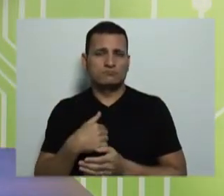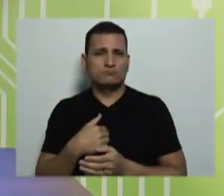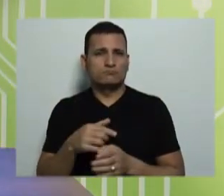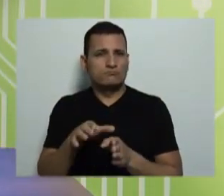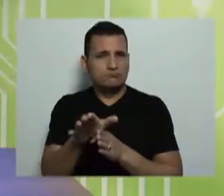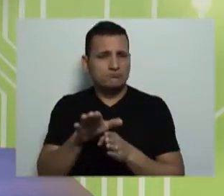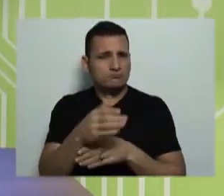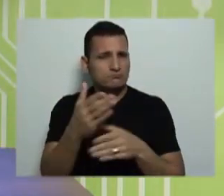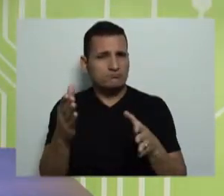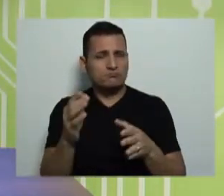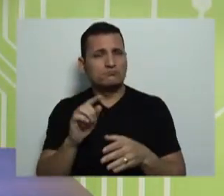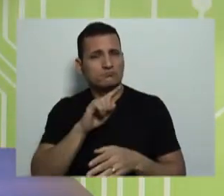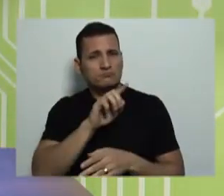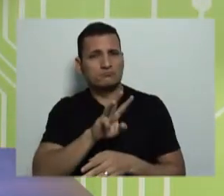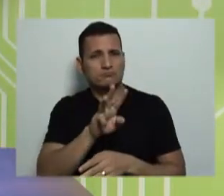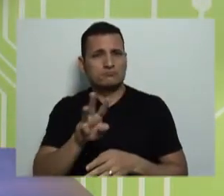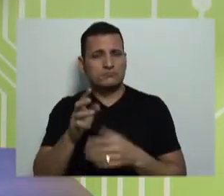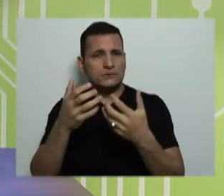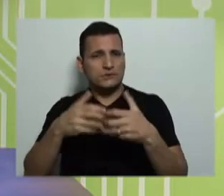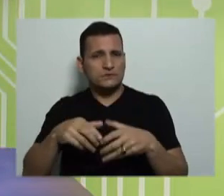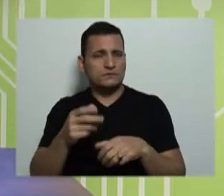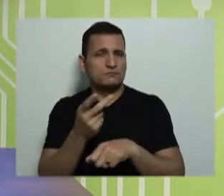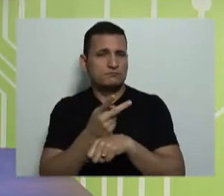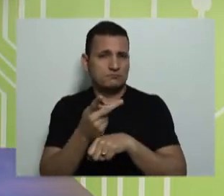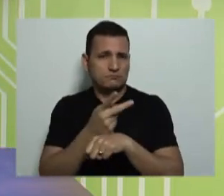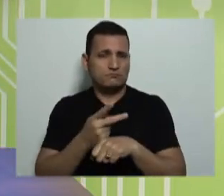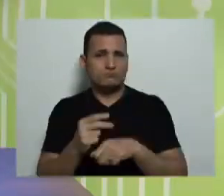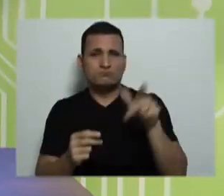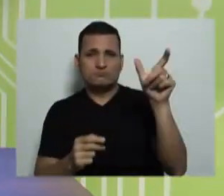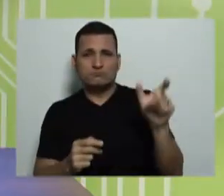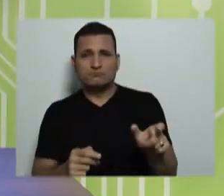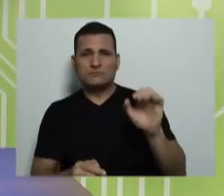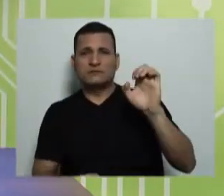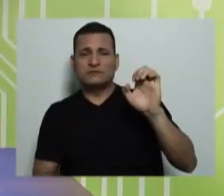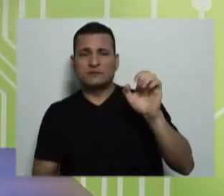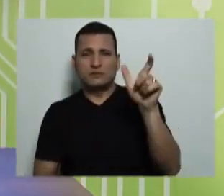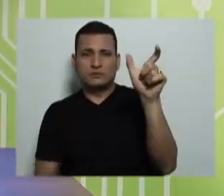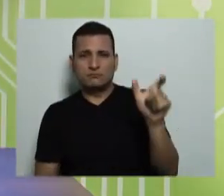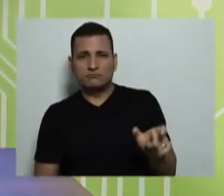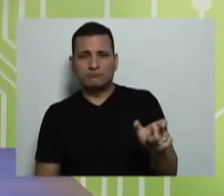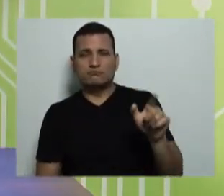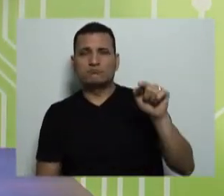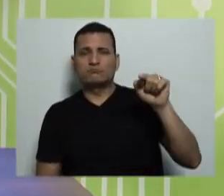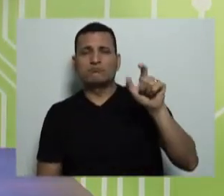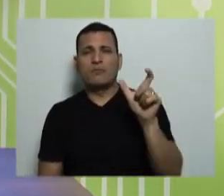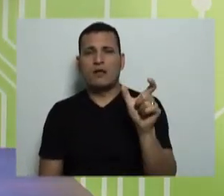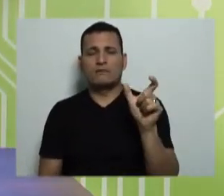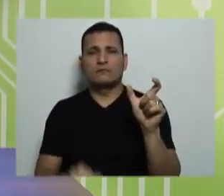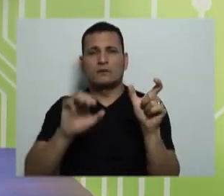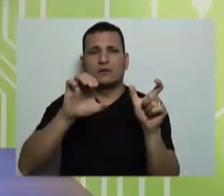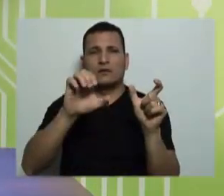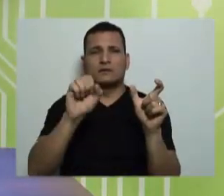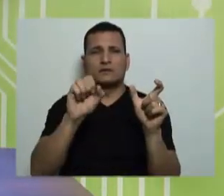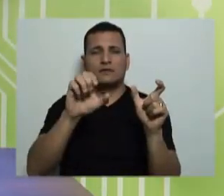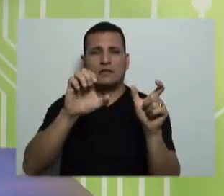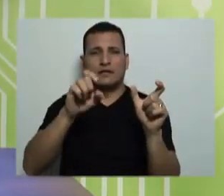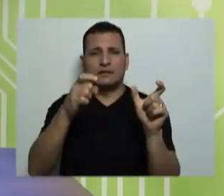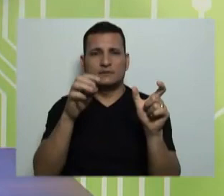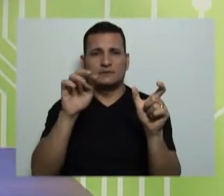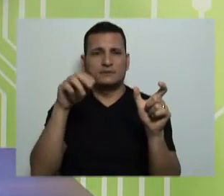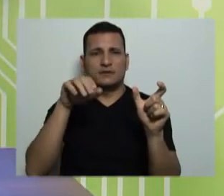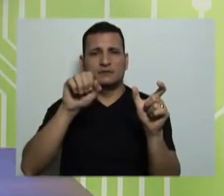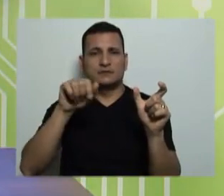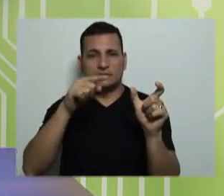no site do IFRO, procurem do lado esquerdo o campo extensão. Lá chegando, vocês